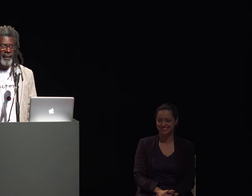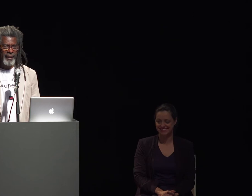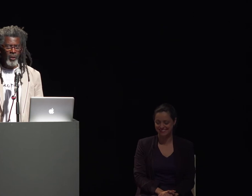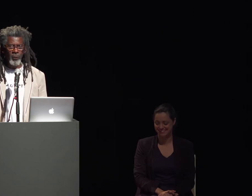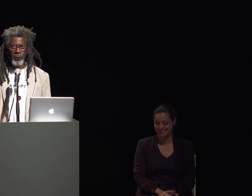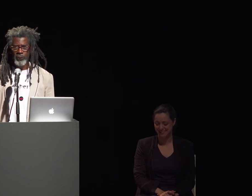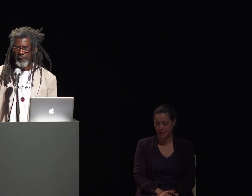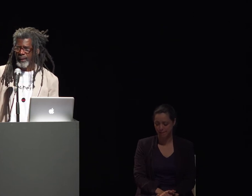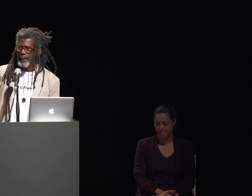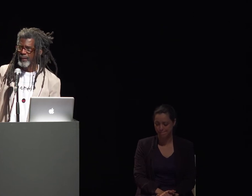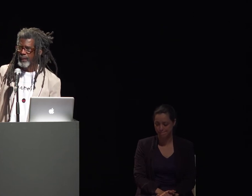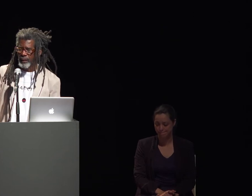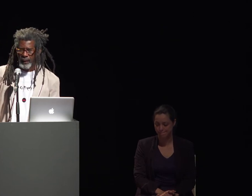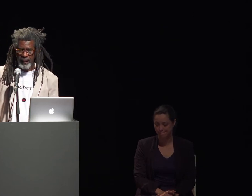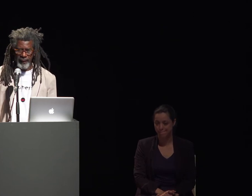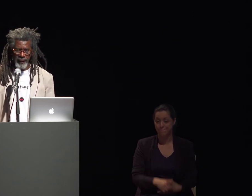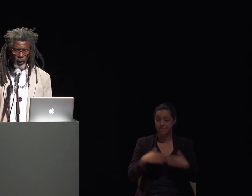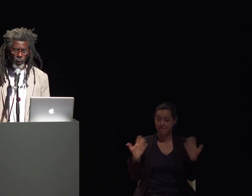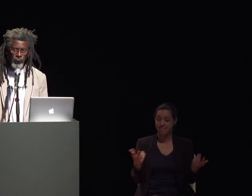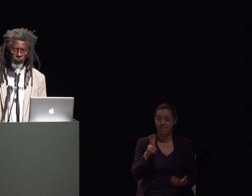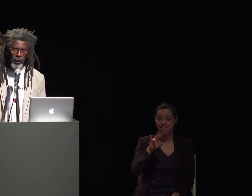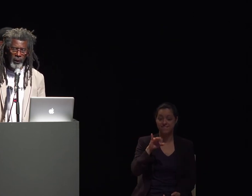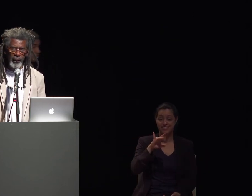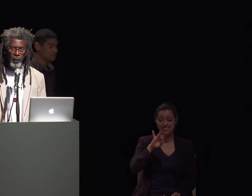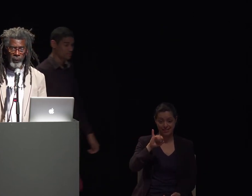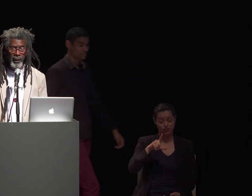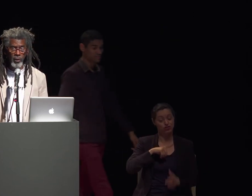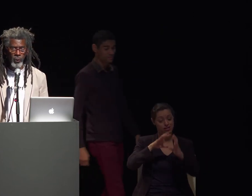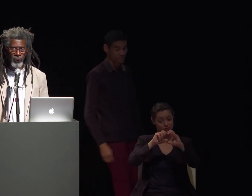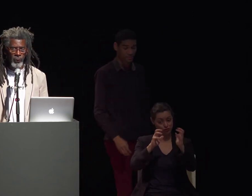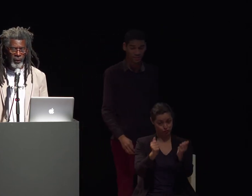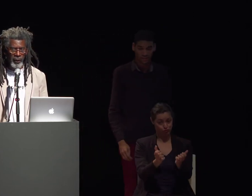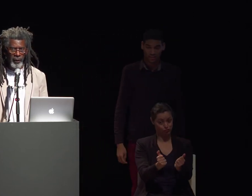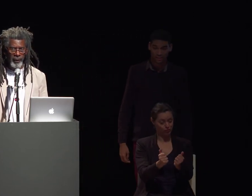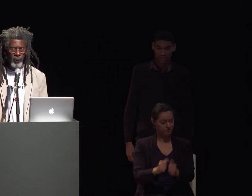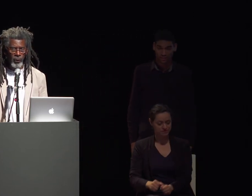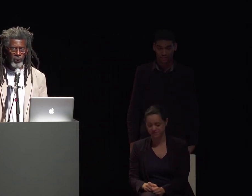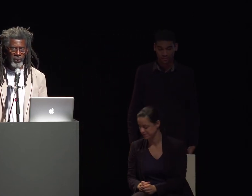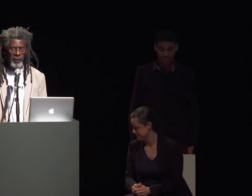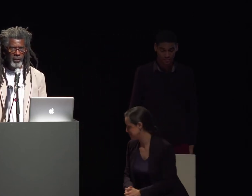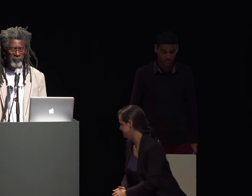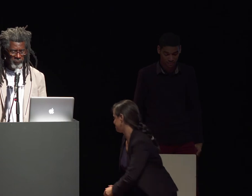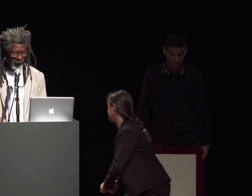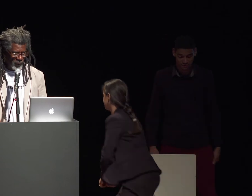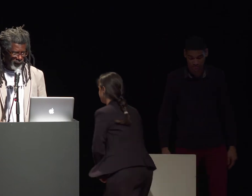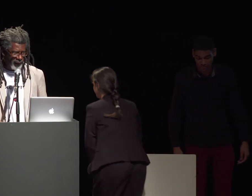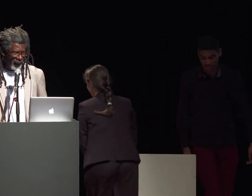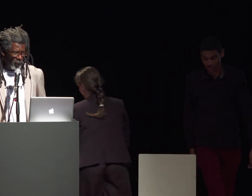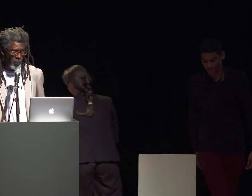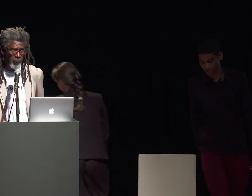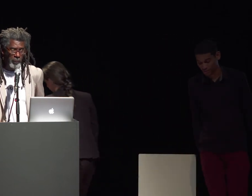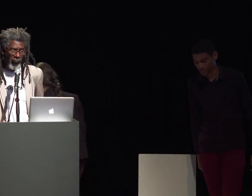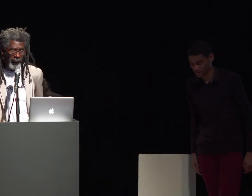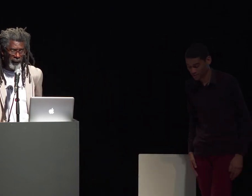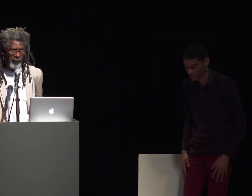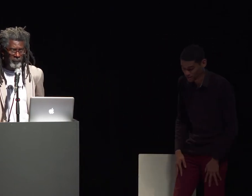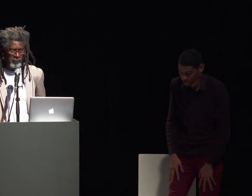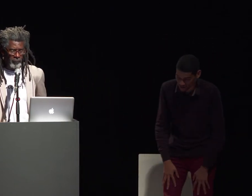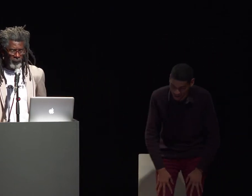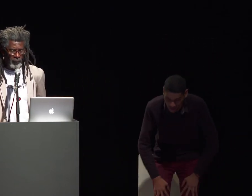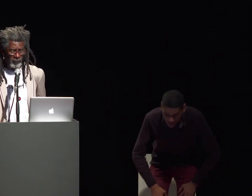então o vicente e esse escultor que era um grande escultor que todos consideram como meu